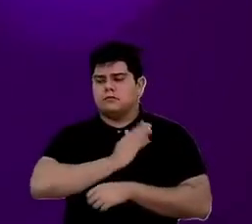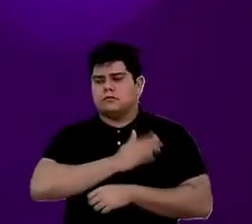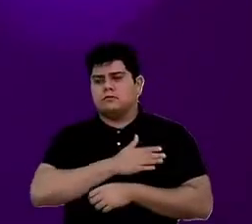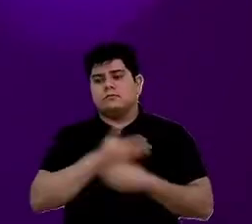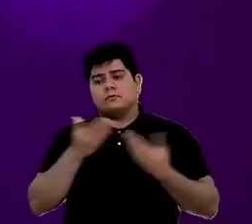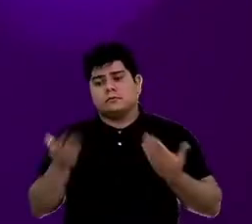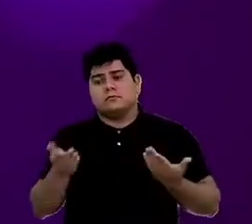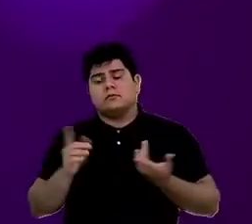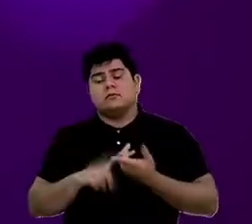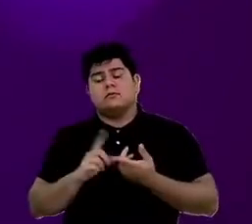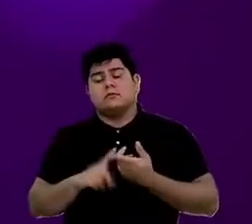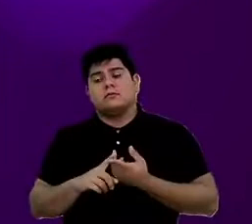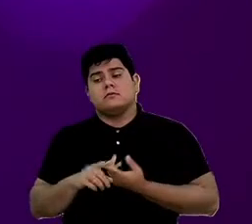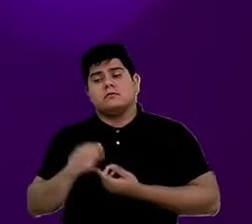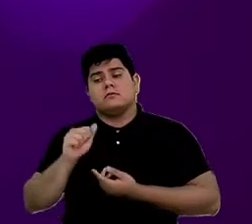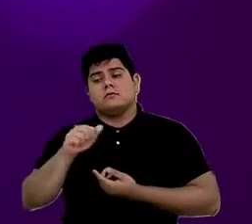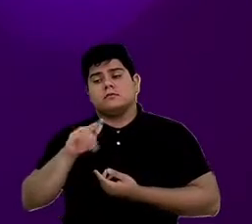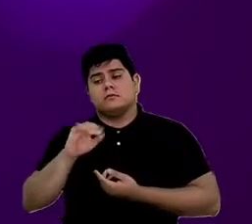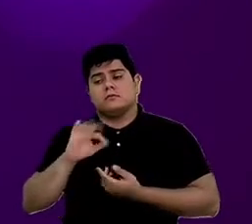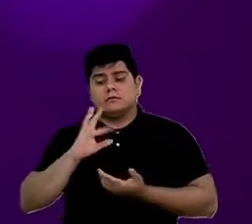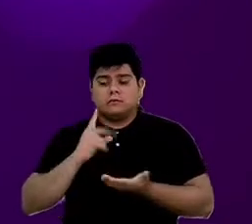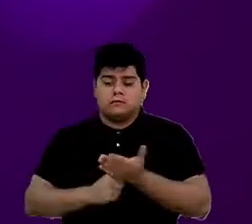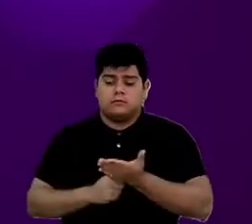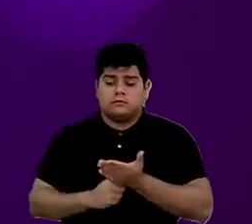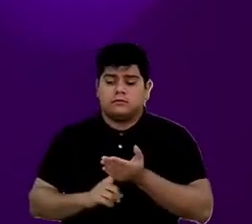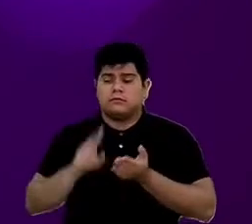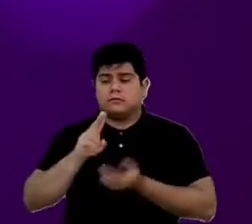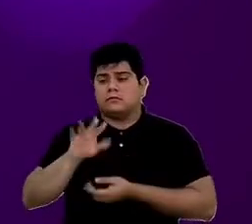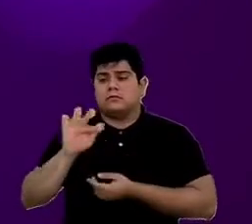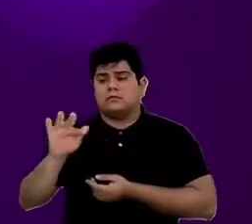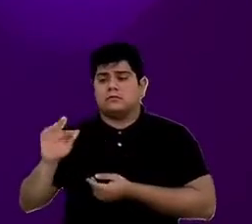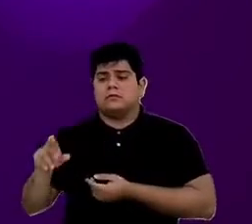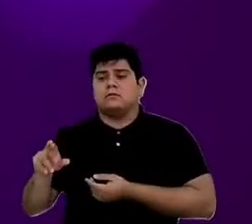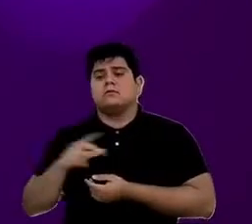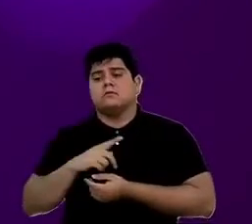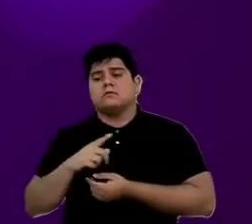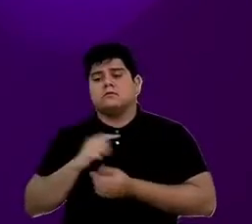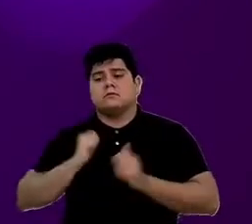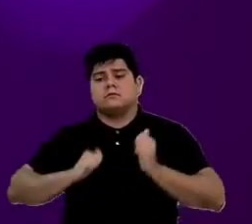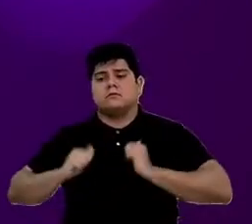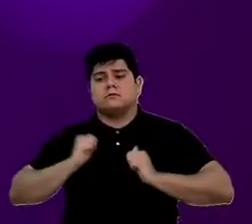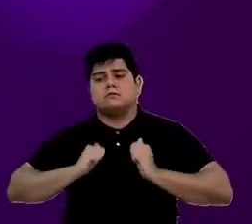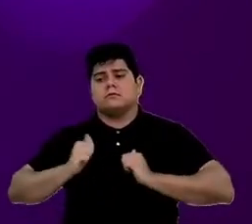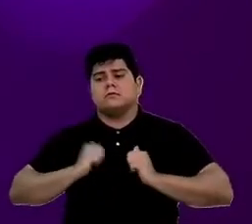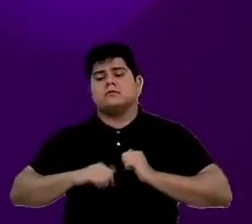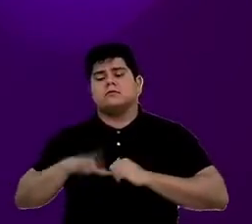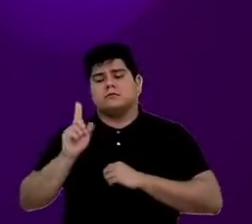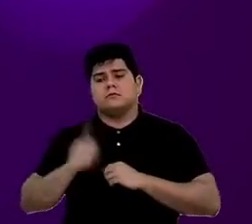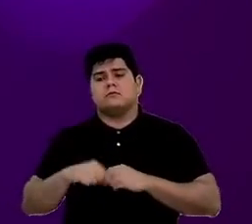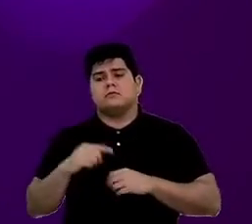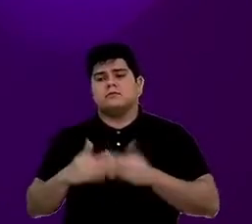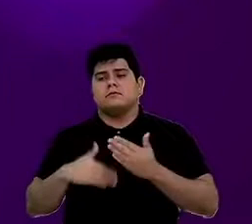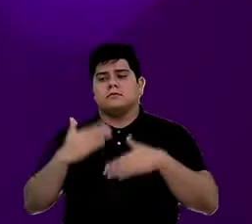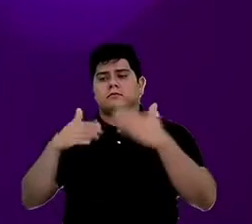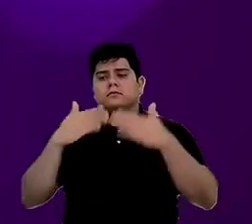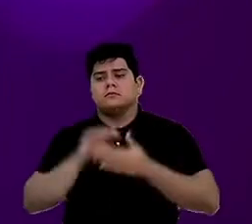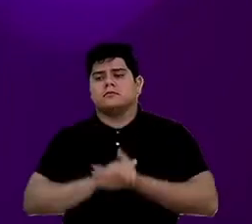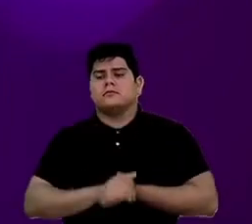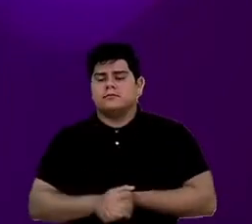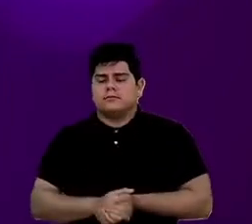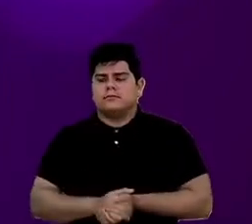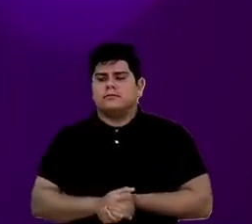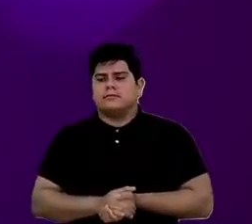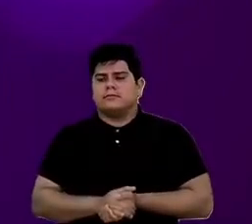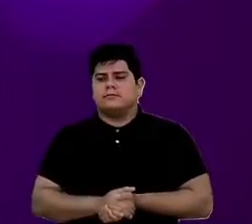a questão do anjo-CT combinada ao FFR, estamos aí numa expectativa grande disso progredir, né?